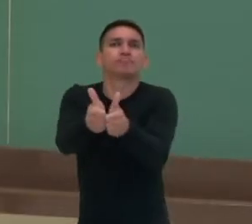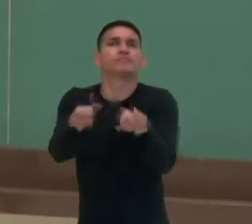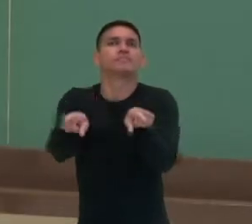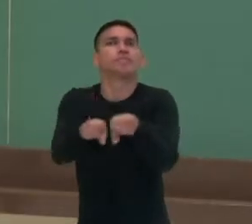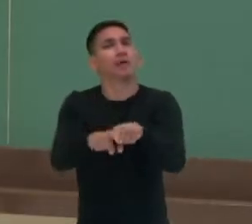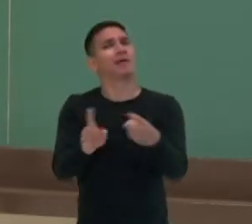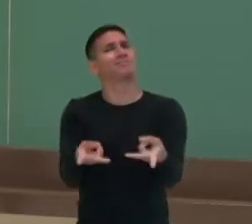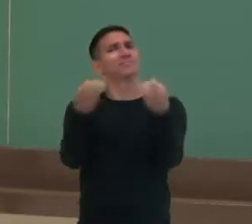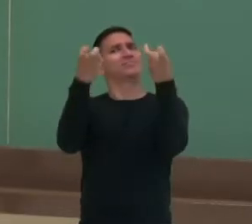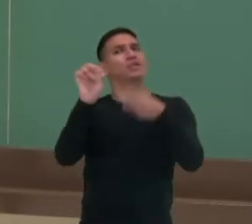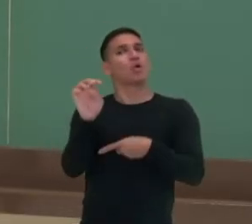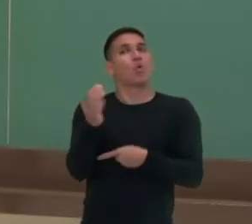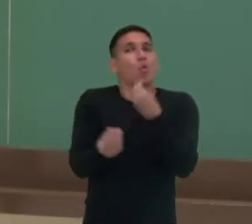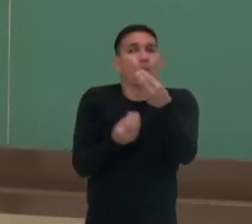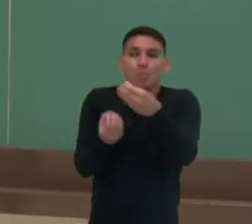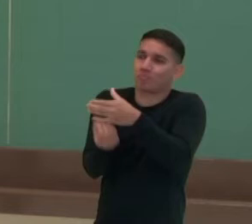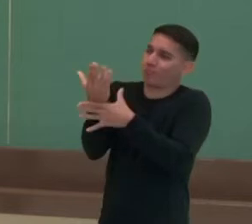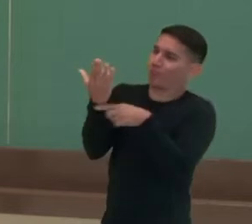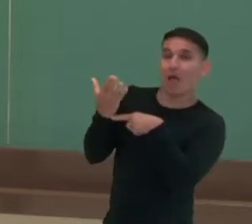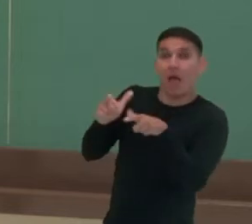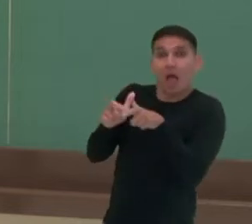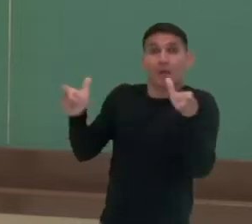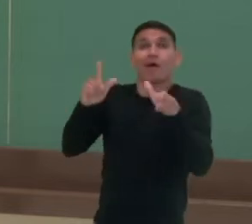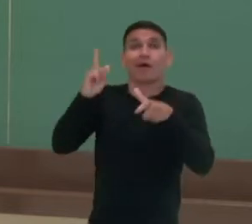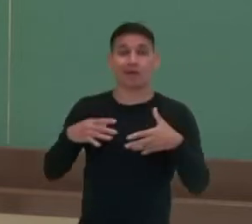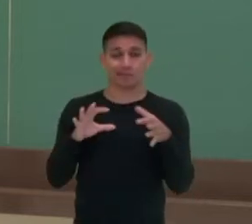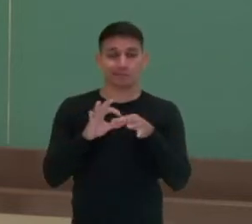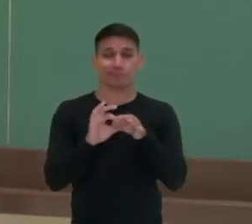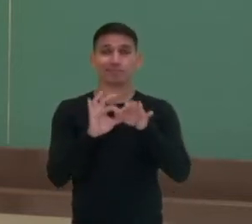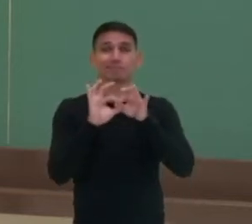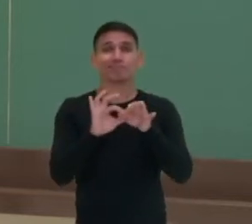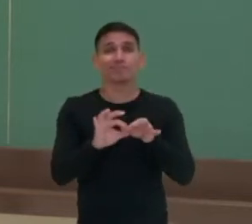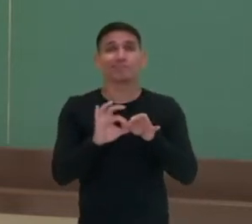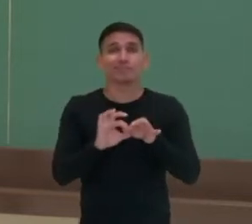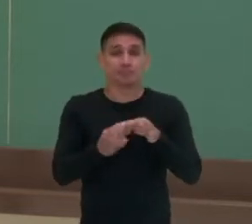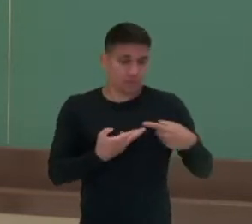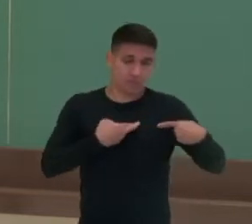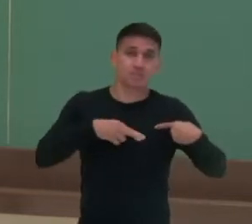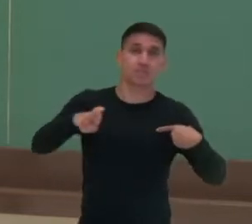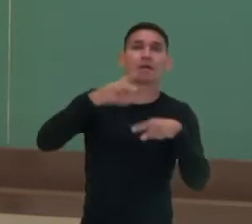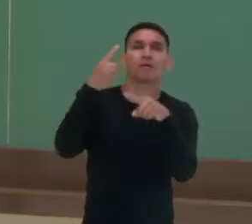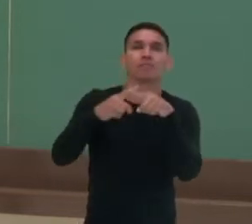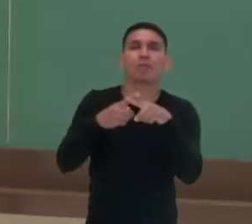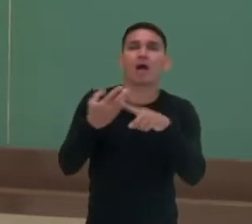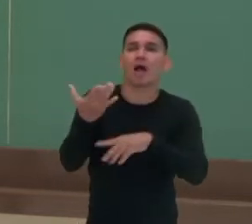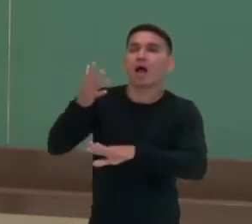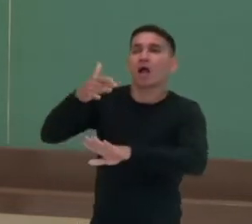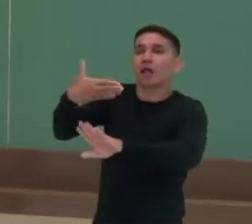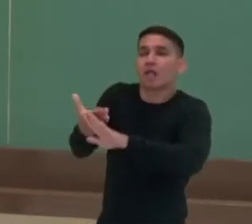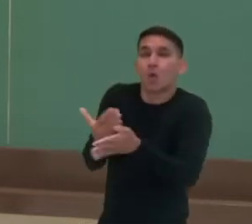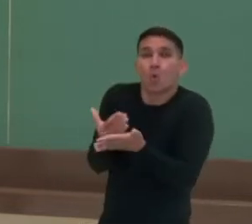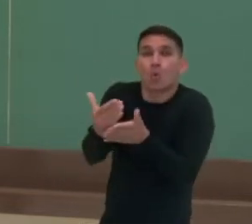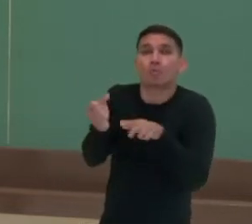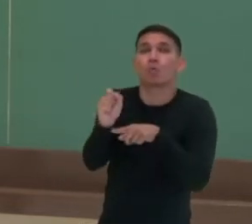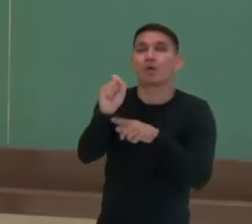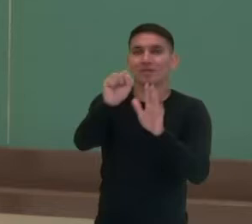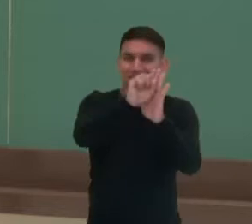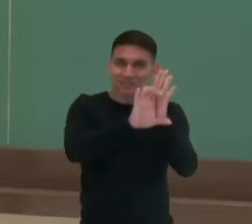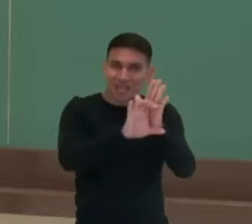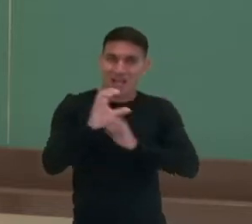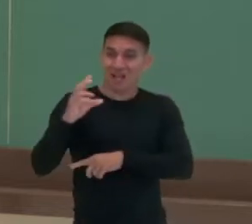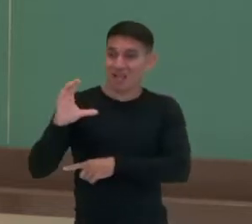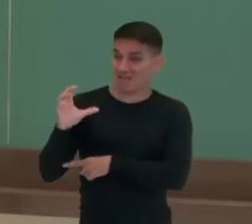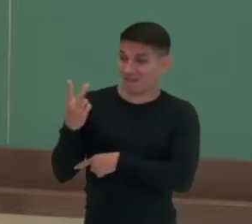festas populares, na sua maioria vinculadas ao sagrado, porque até o início do século XX nós tínhamos uma sociedade